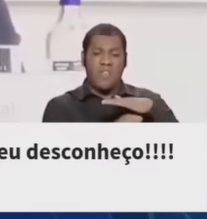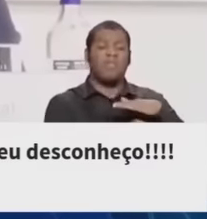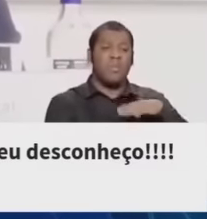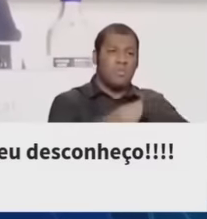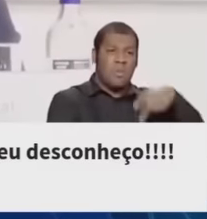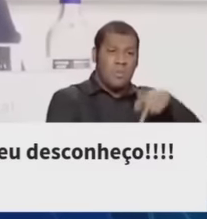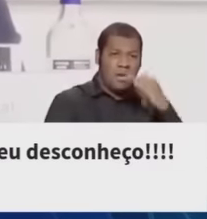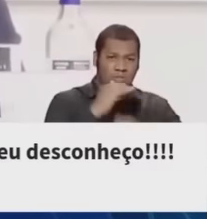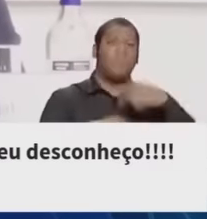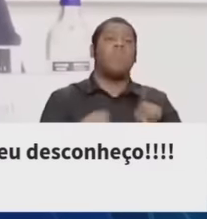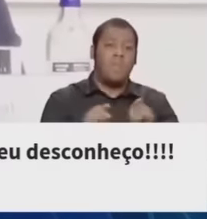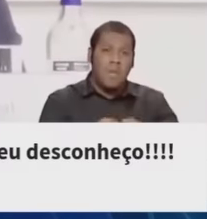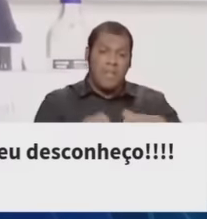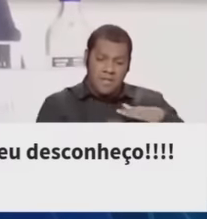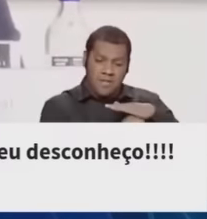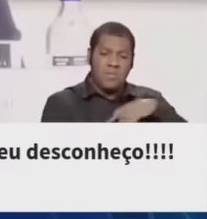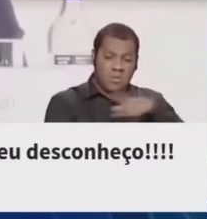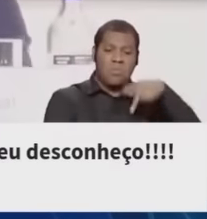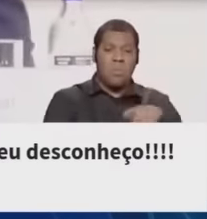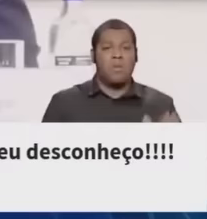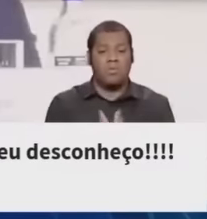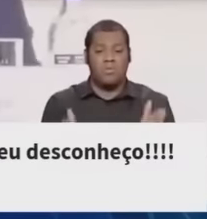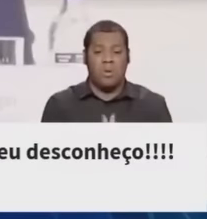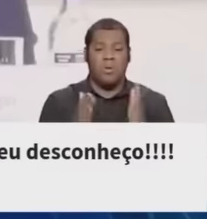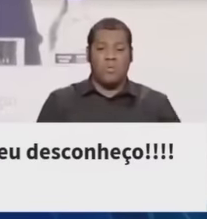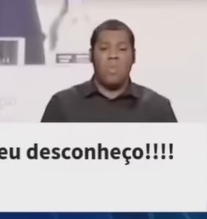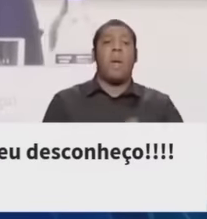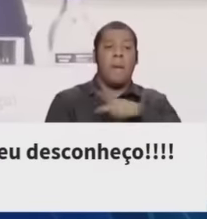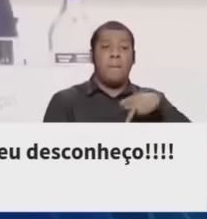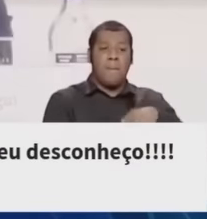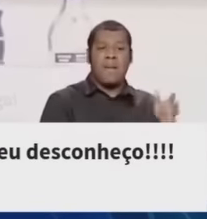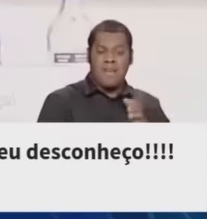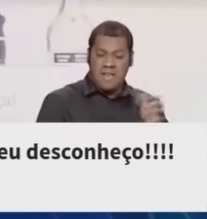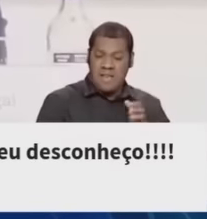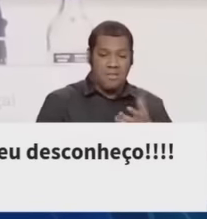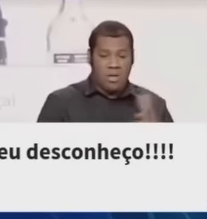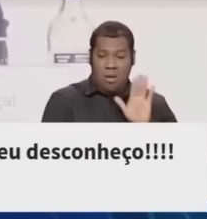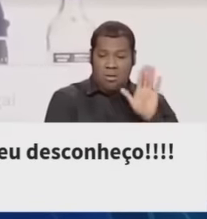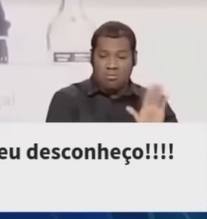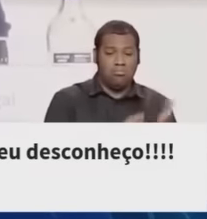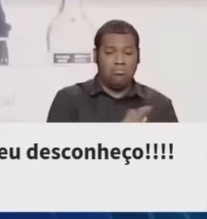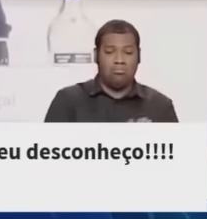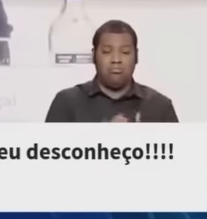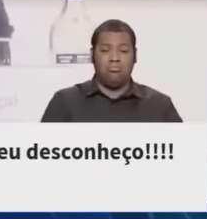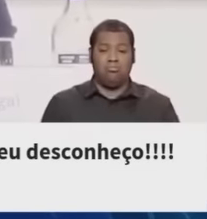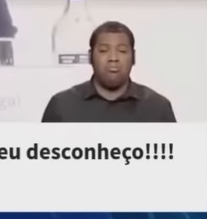em desenvolvimento e nos países pobres? O que aconteceu? Os países ricos voltaram a fazer protecionismo. E